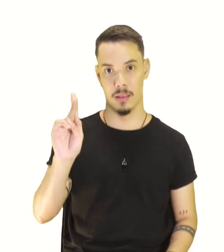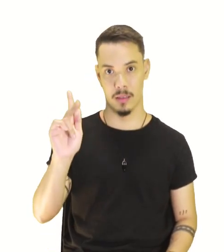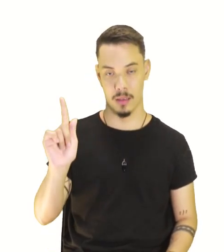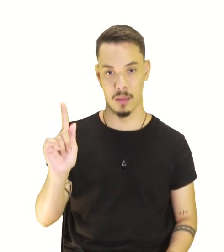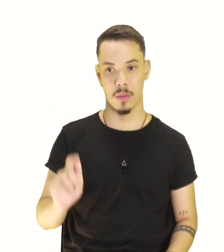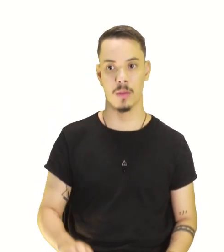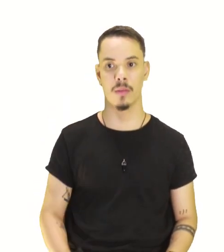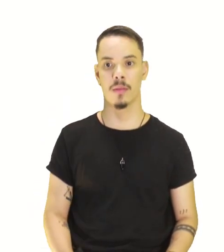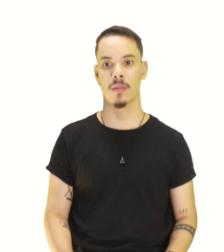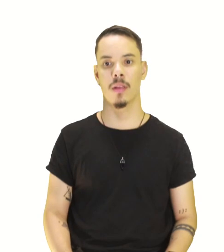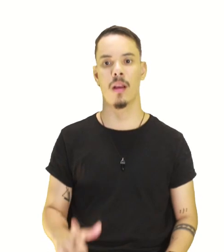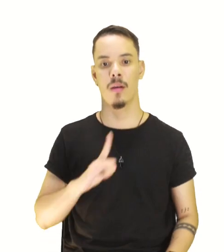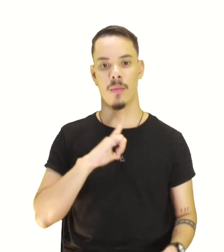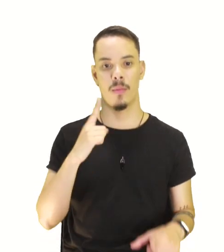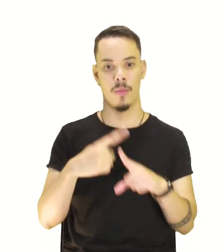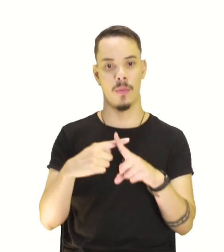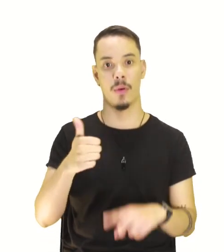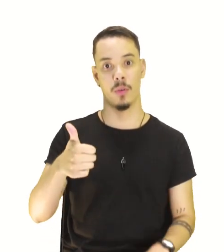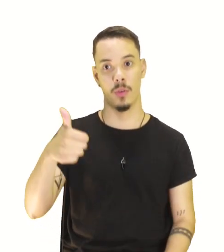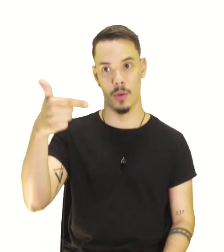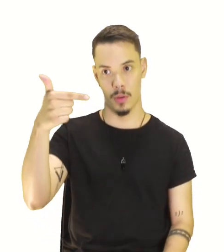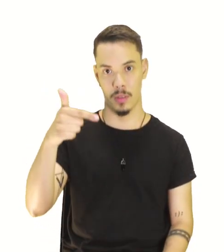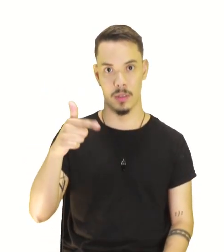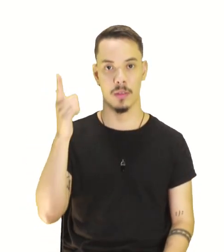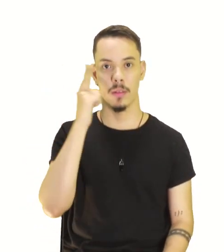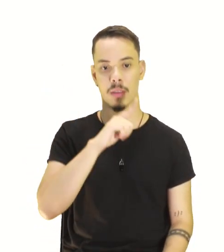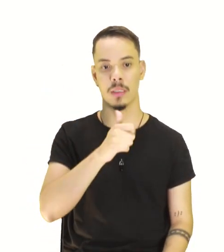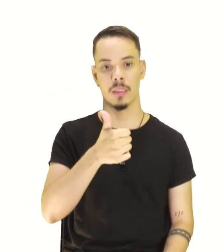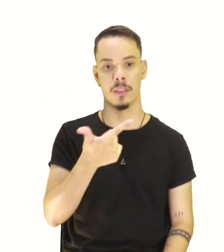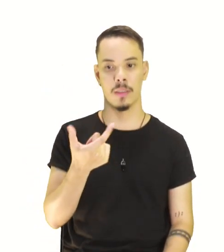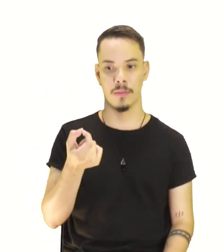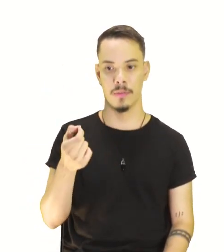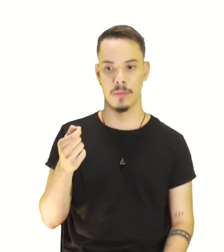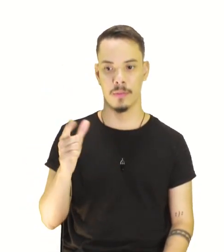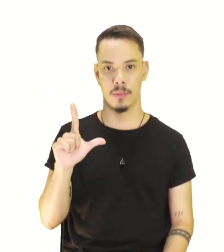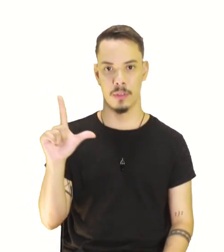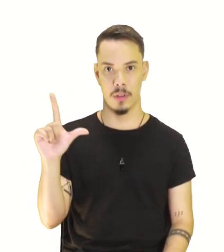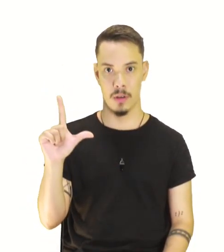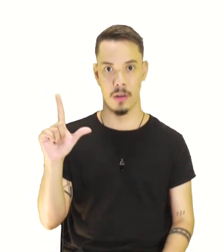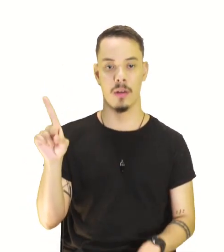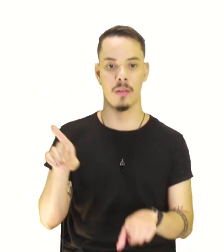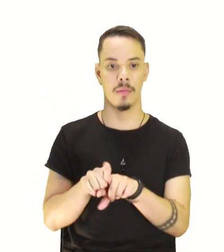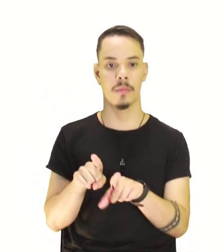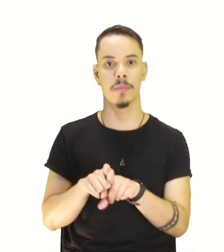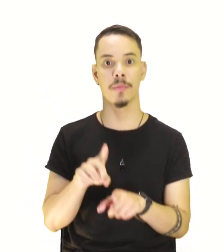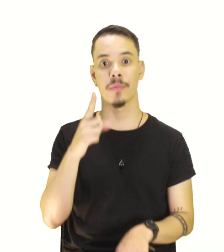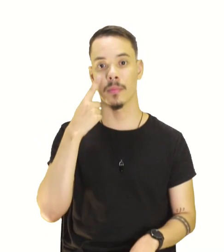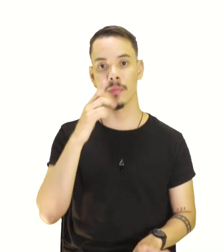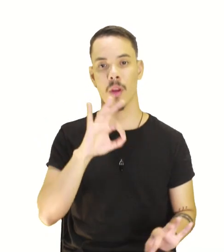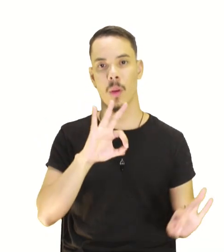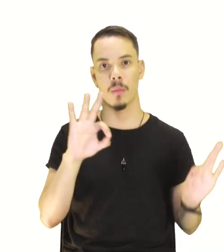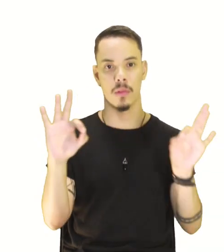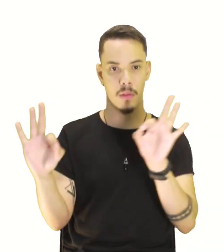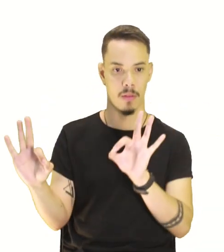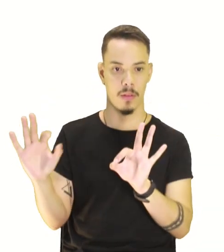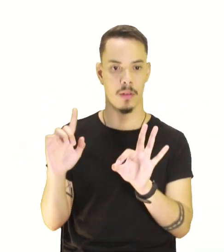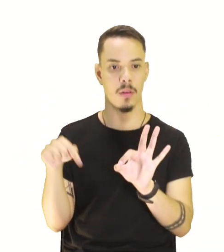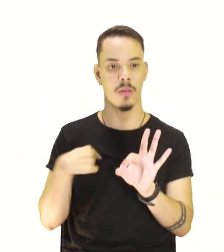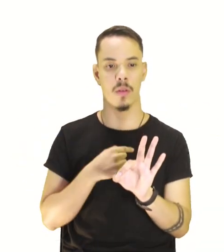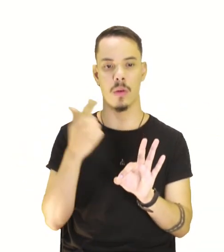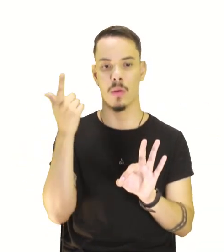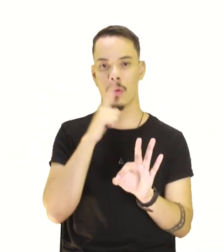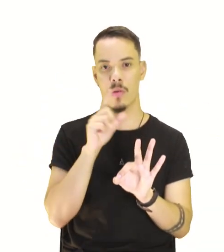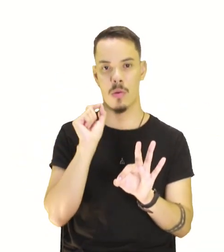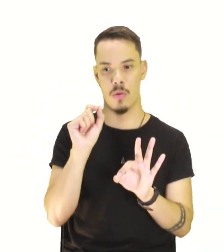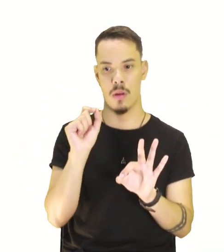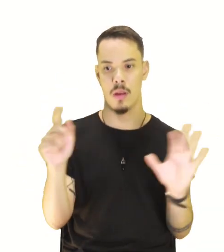está na multiplicidade de 12, então vai ser 120 litros. Isso mesmo, né? Então, observando a tabela, a gente já de cara vê que isso